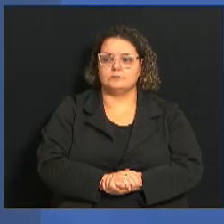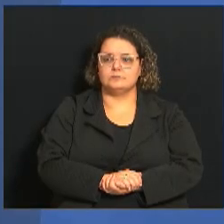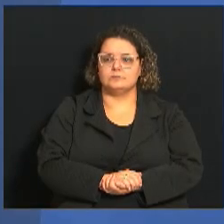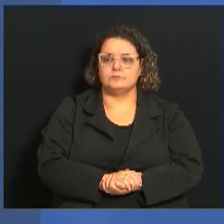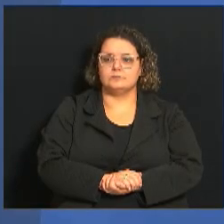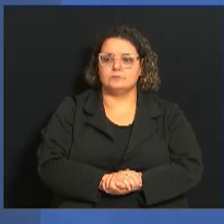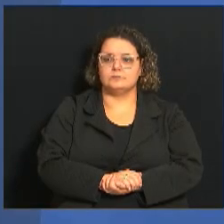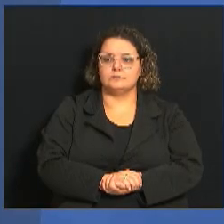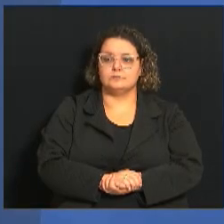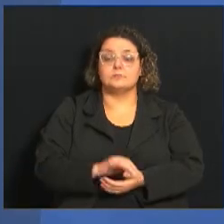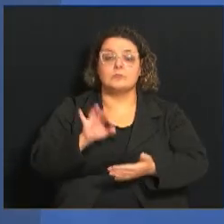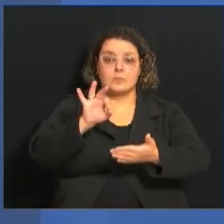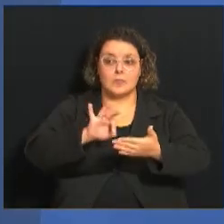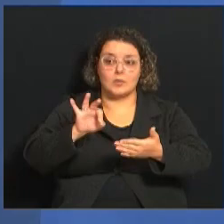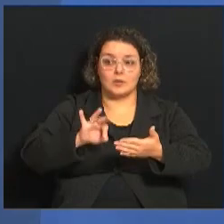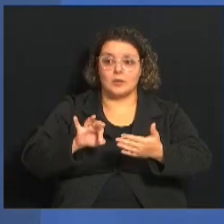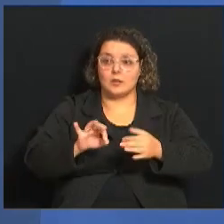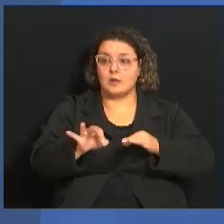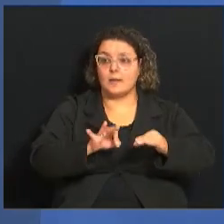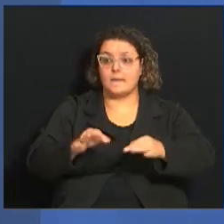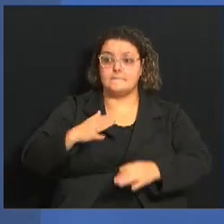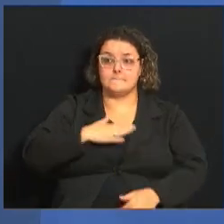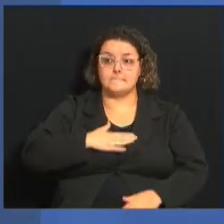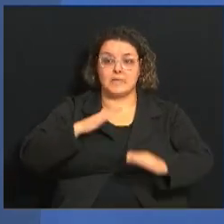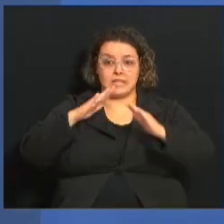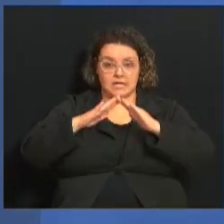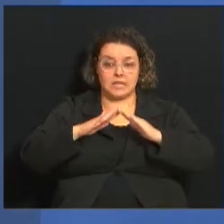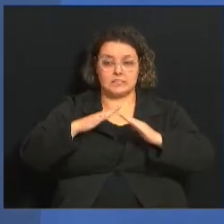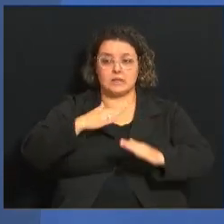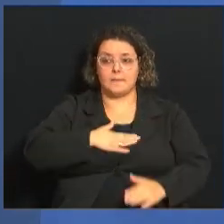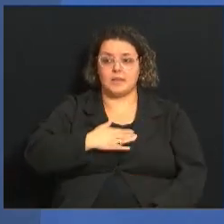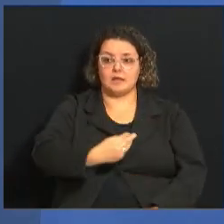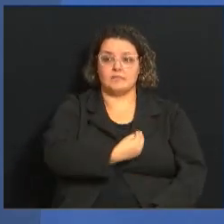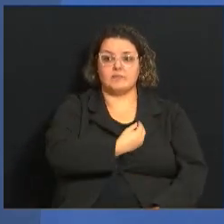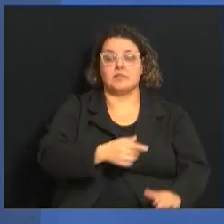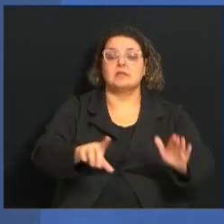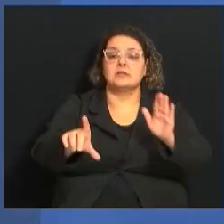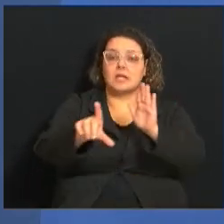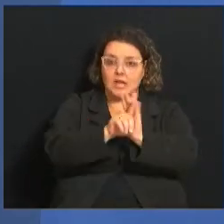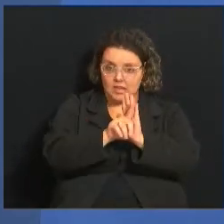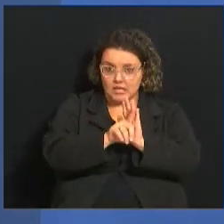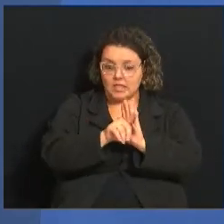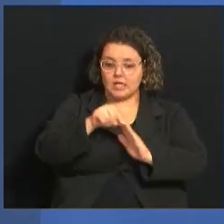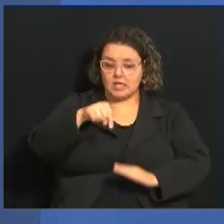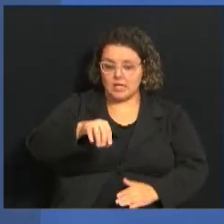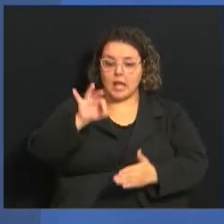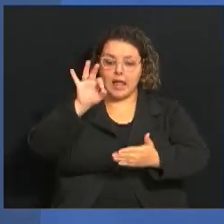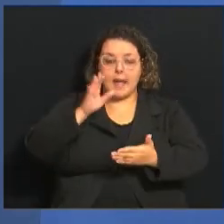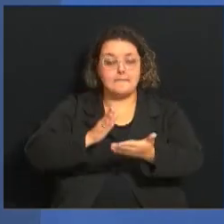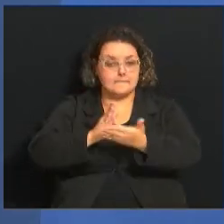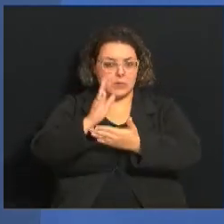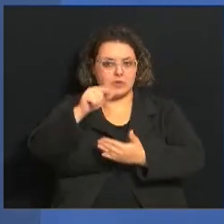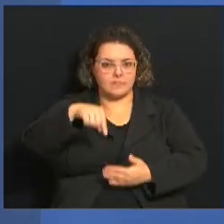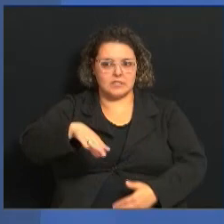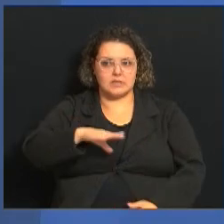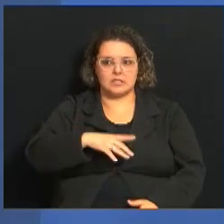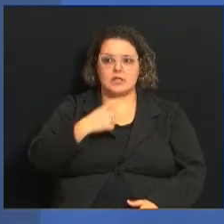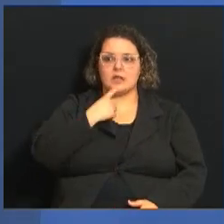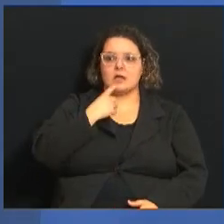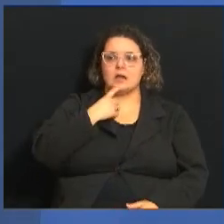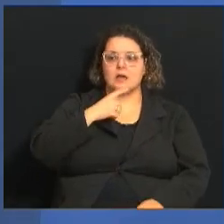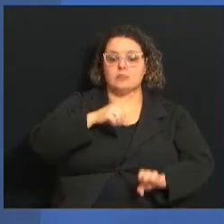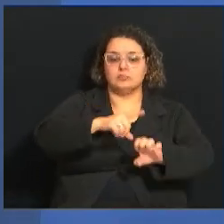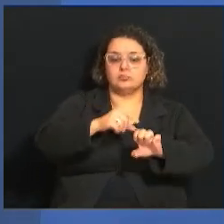Só uma correção, não é do programa Minha Casa Minha Vida. É da lei que foi aprovada aqui em Campinas, que é de empreendimentos de